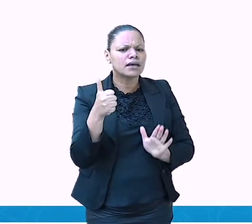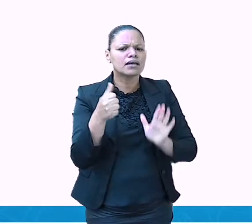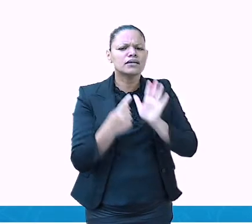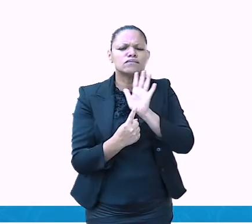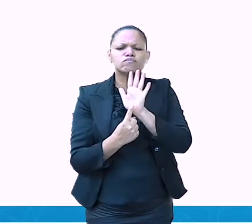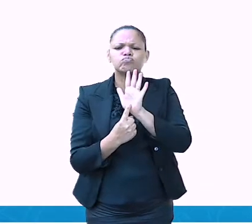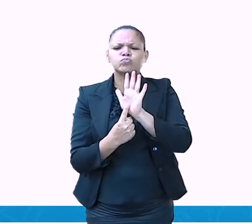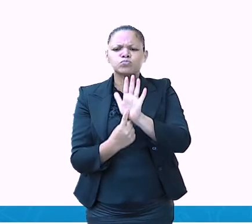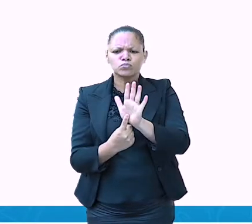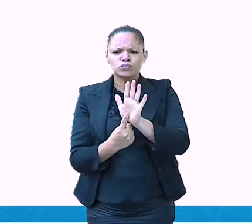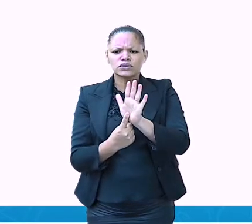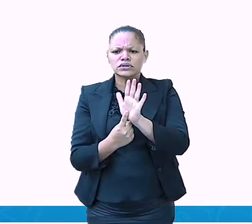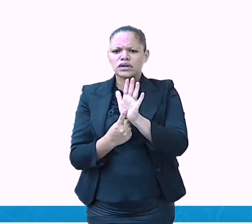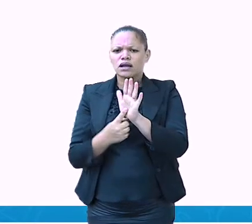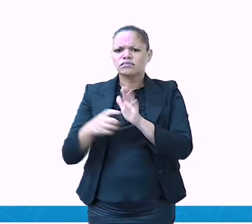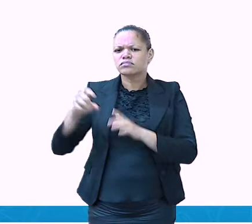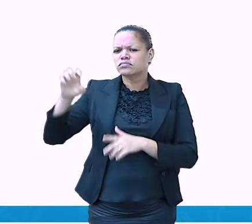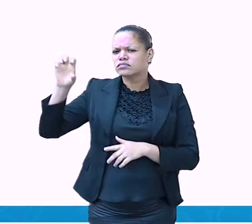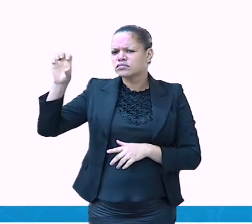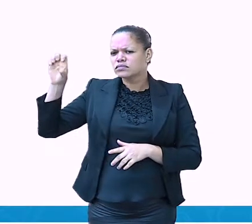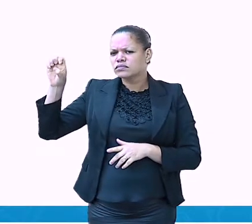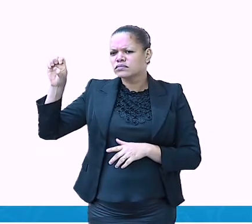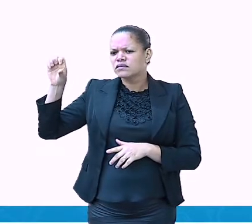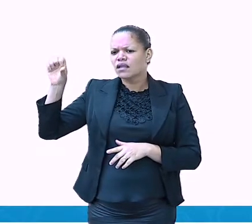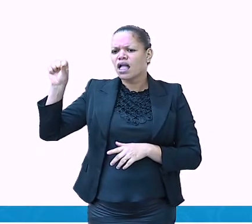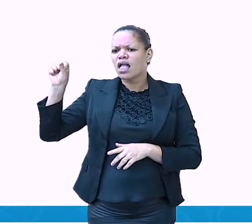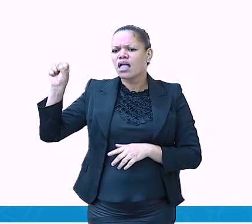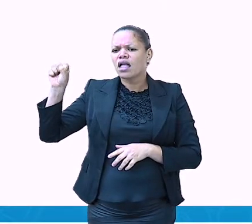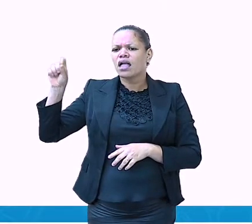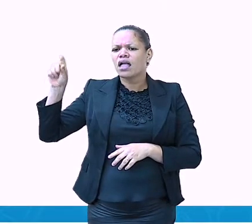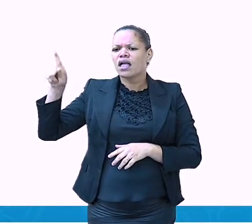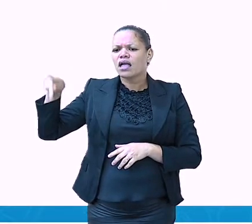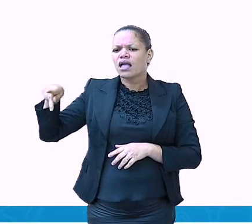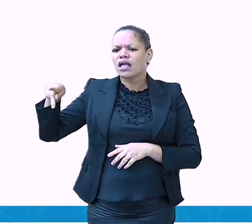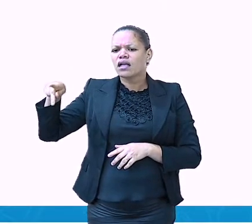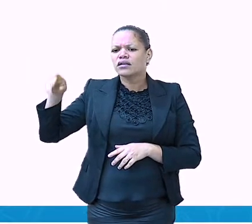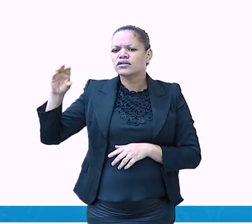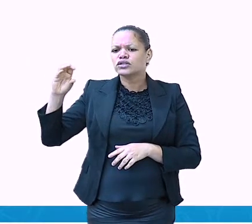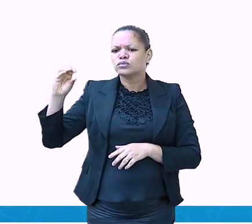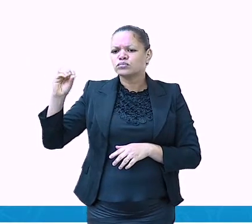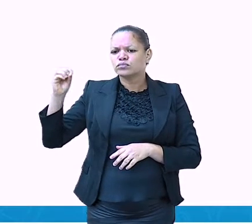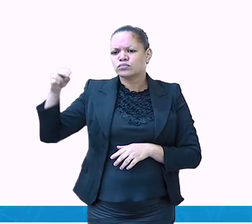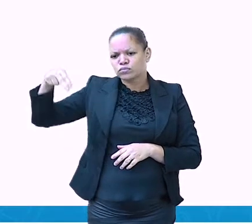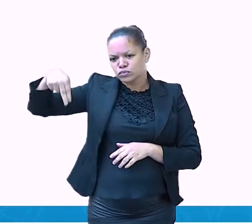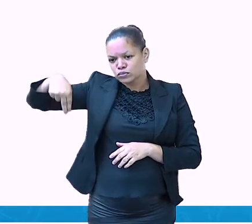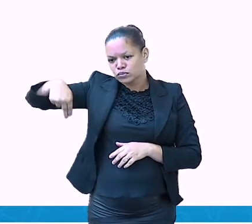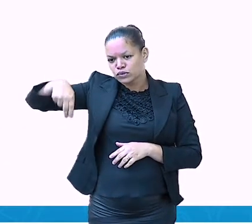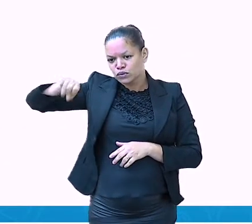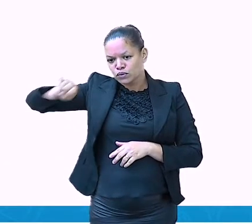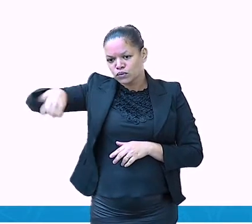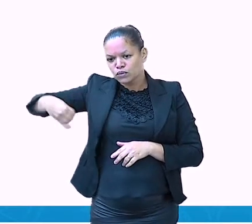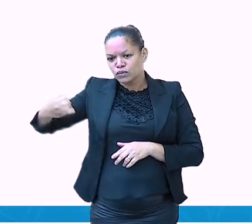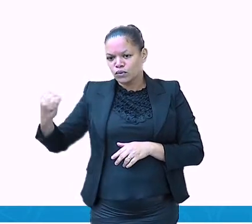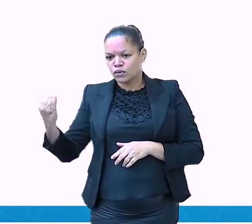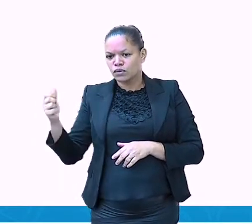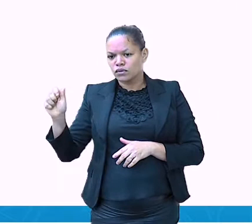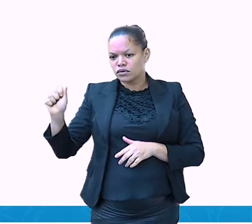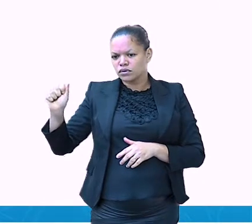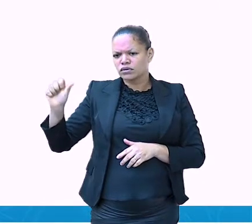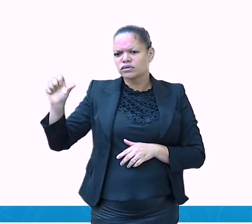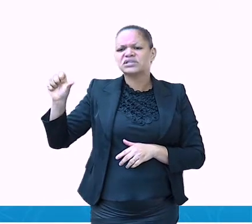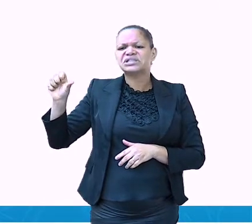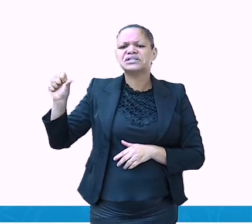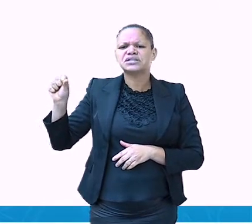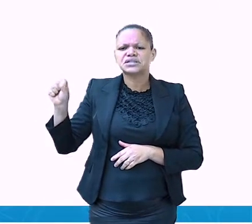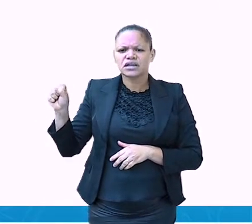pensava-se que a esponja era um tipo de coral, era uma espécie de coral, mas que não se